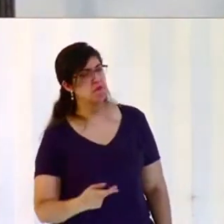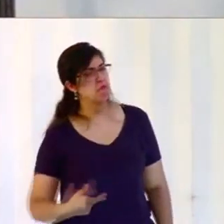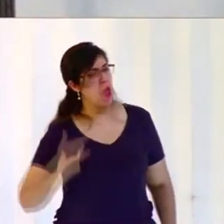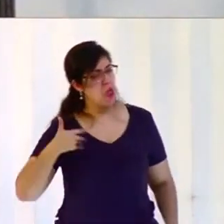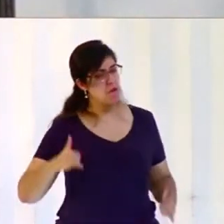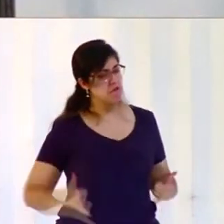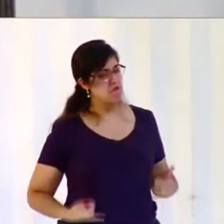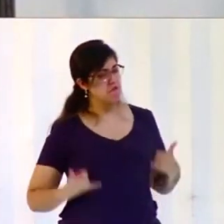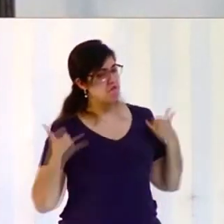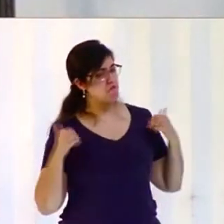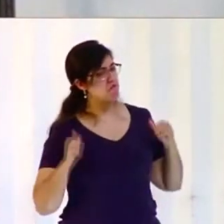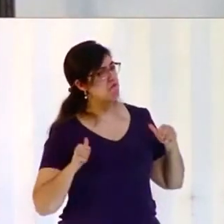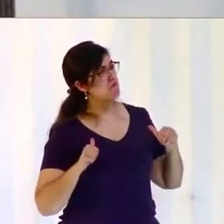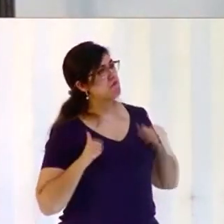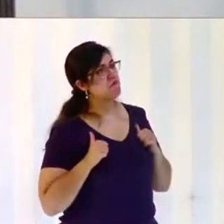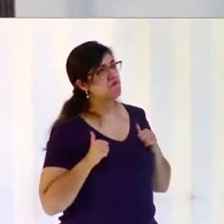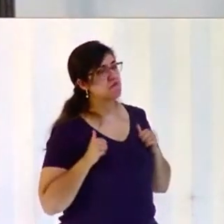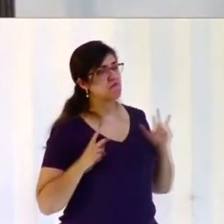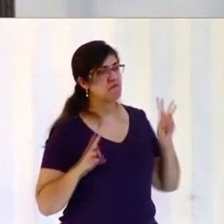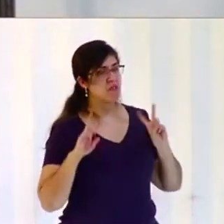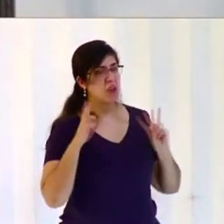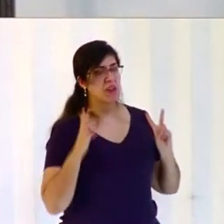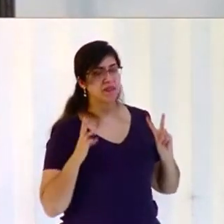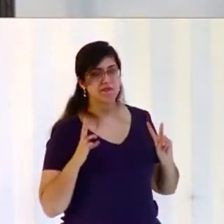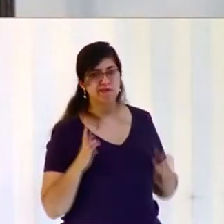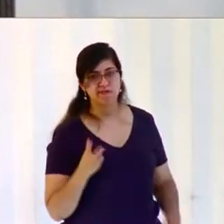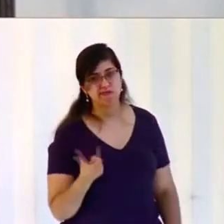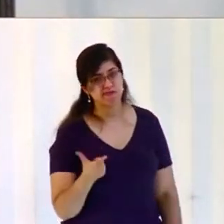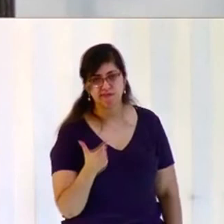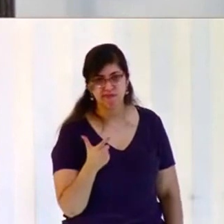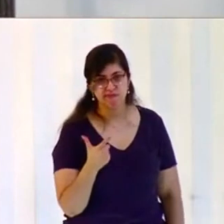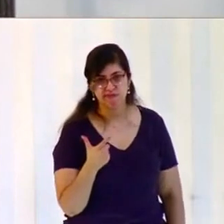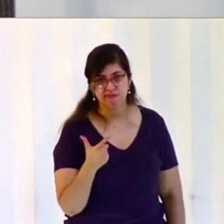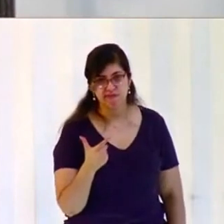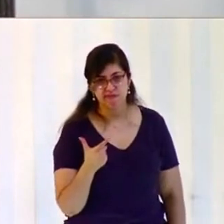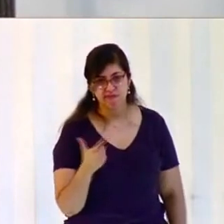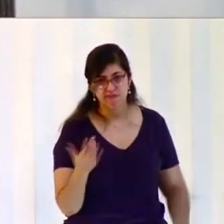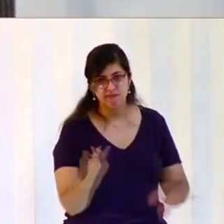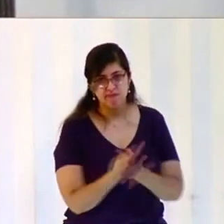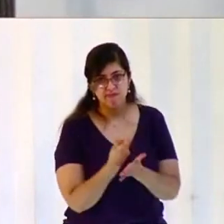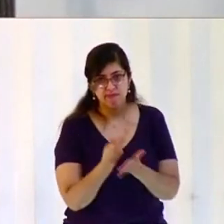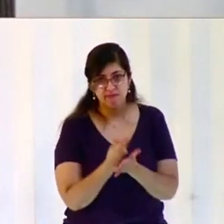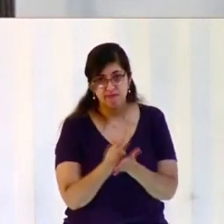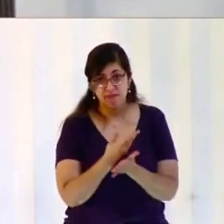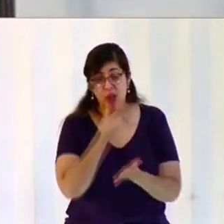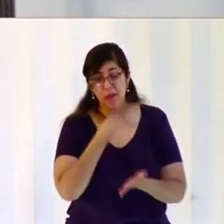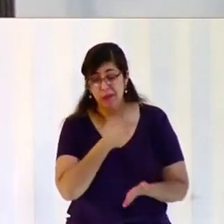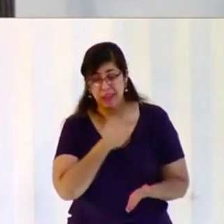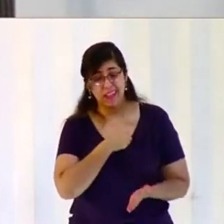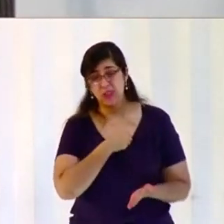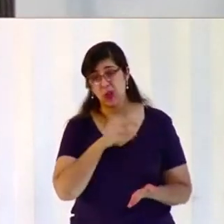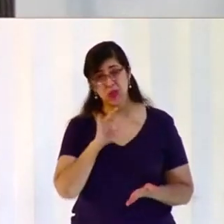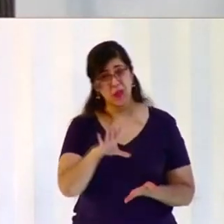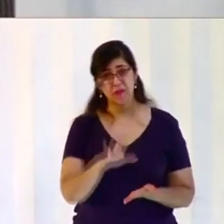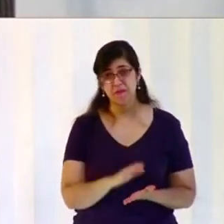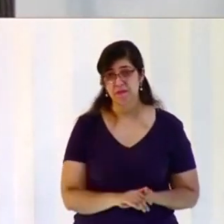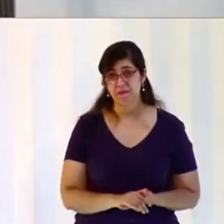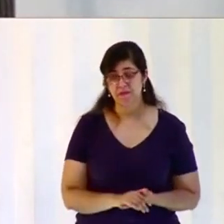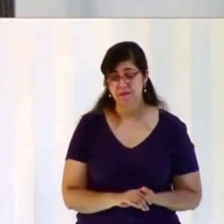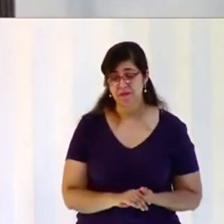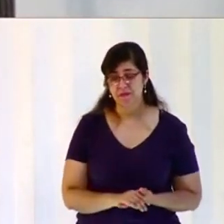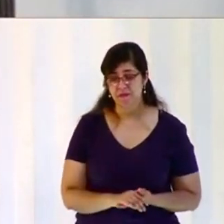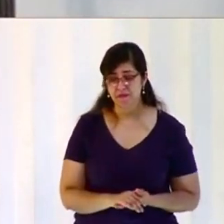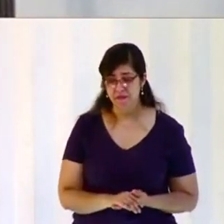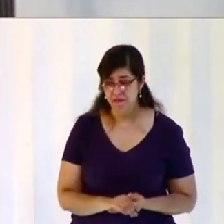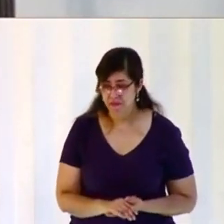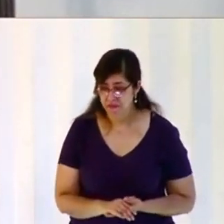venci. Mas nós aprendemos outra coisa, como a Doris cantou. E como Luiz de Carvalho já cantou uma